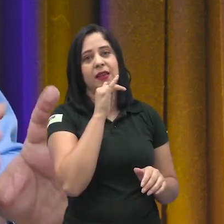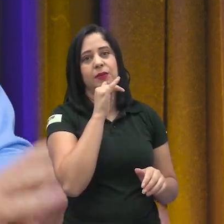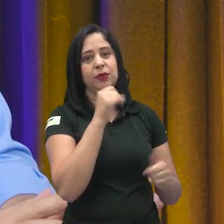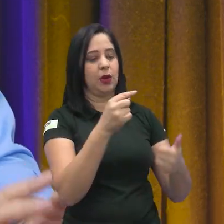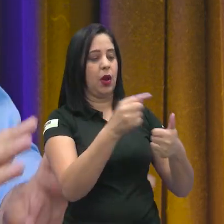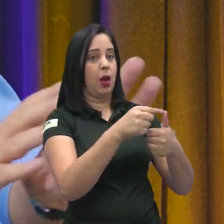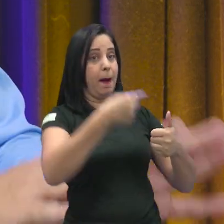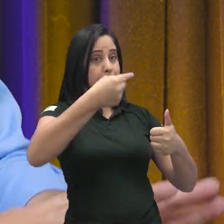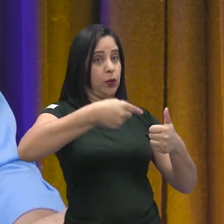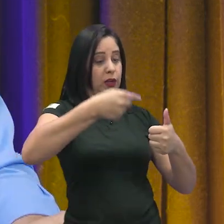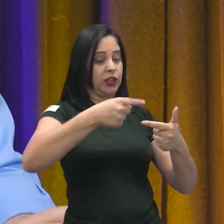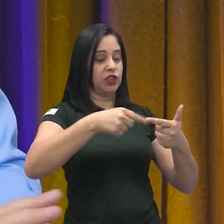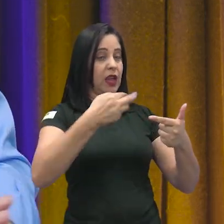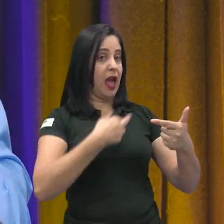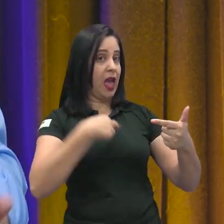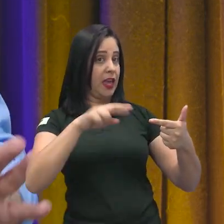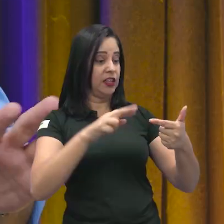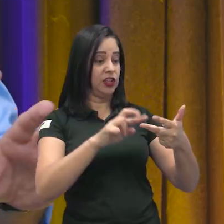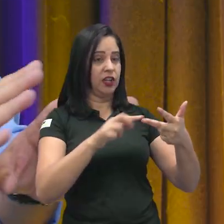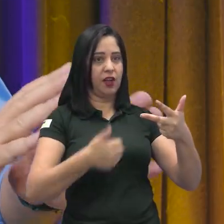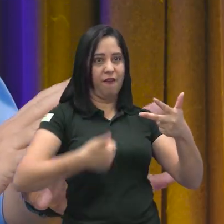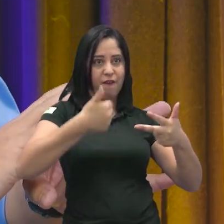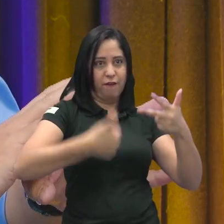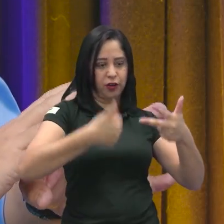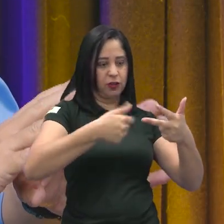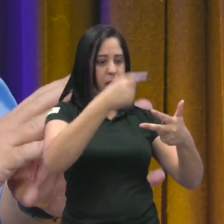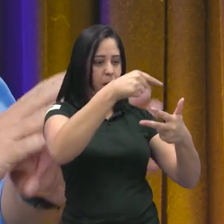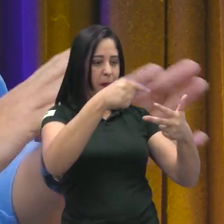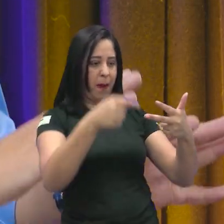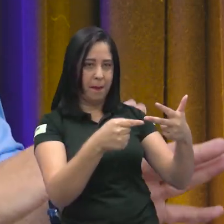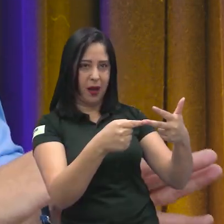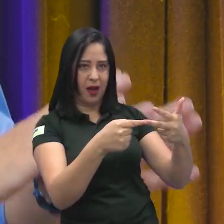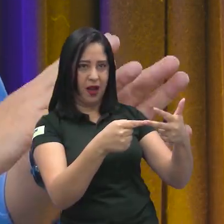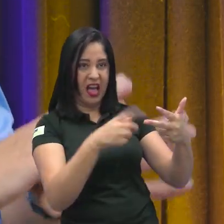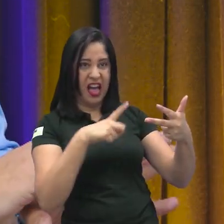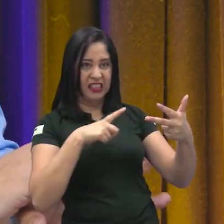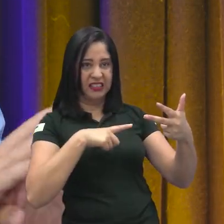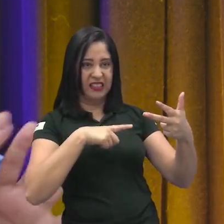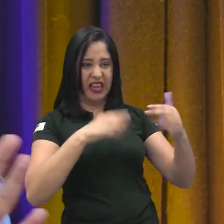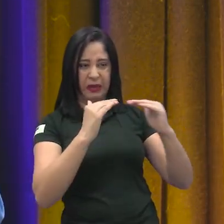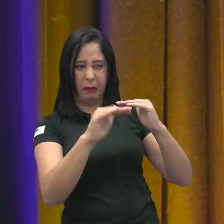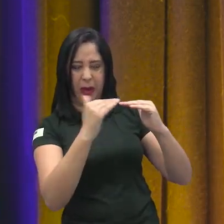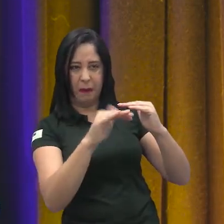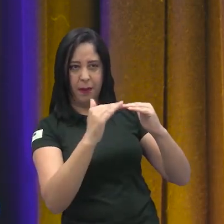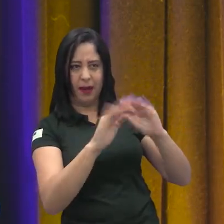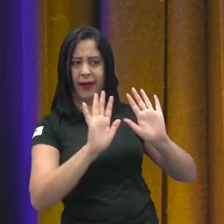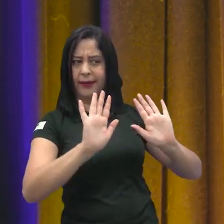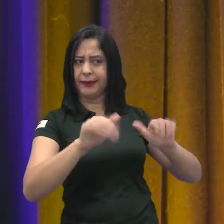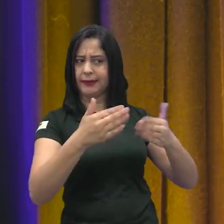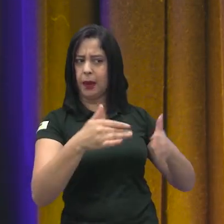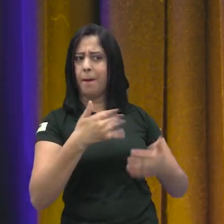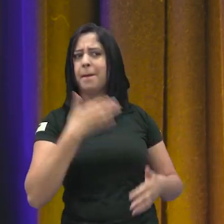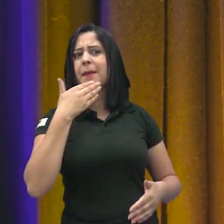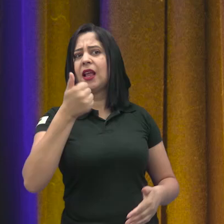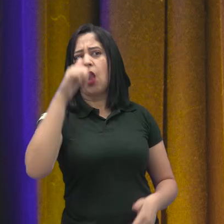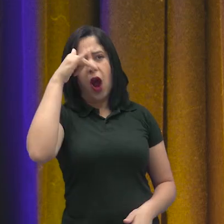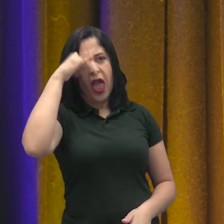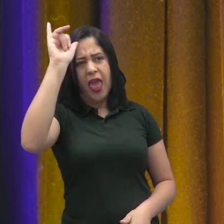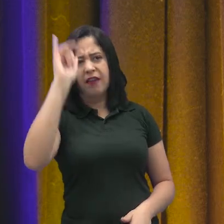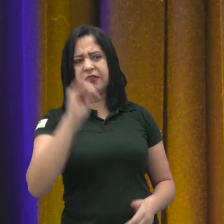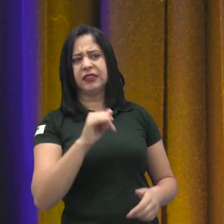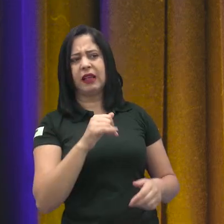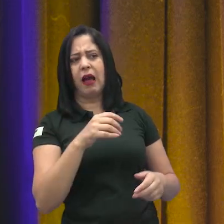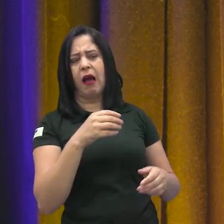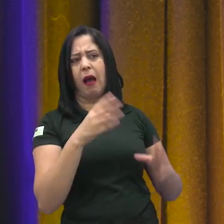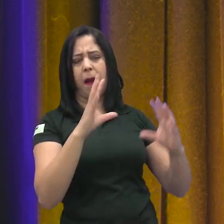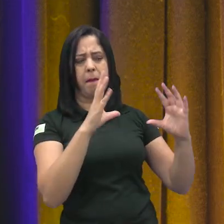política, nem de religião, nem de futebol. Se isso for um motivo que vai causar numa negociação discórdia, é aquilo que você vai deixar de canto. E